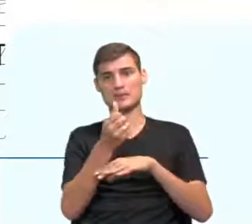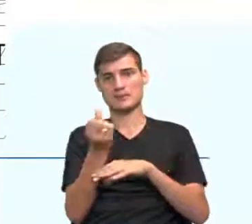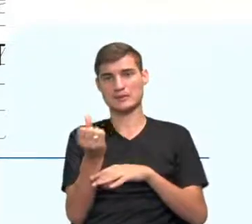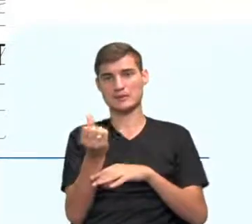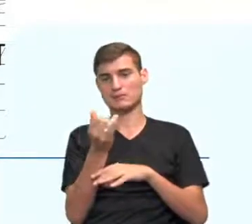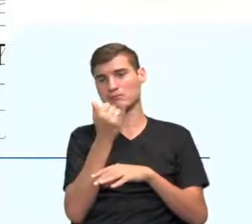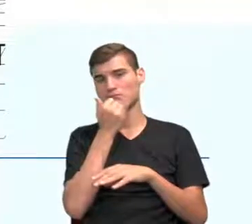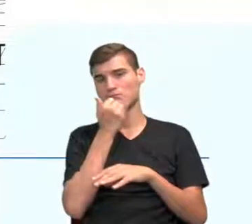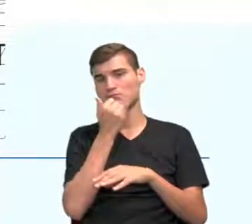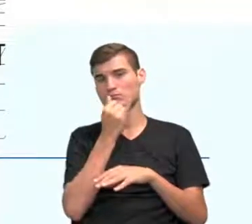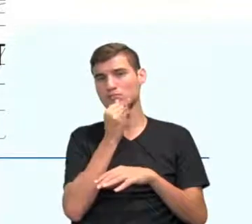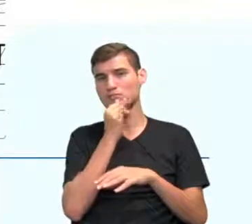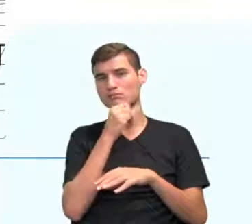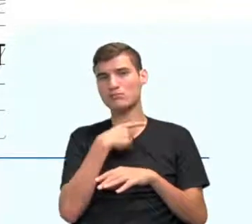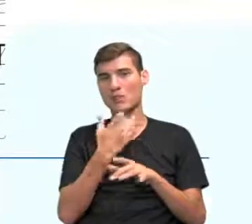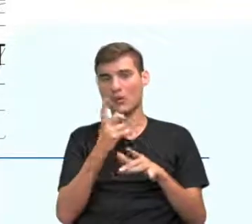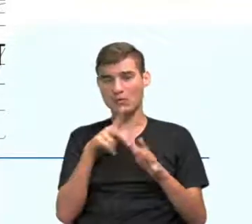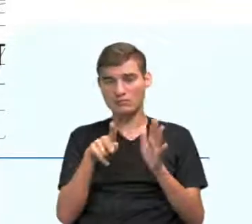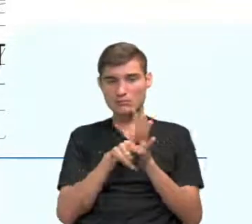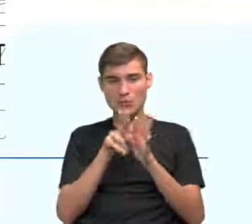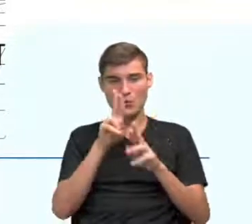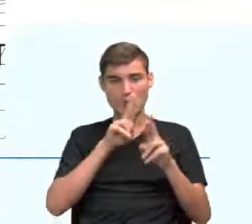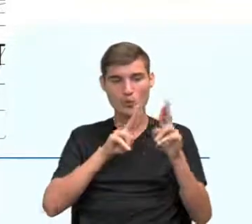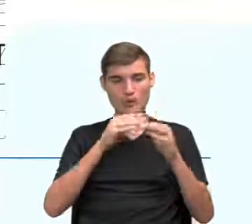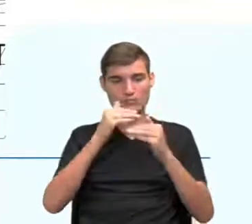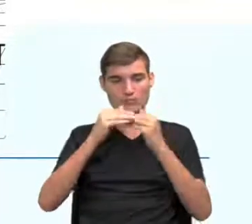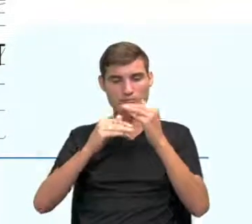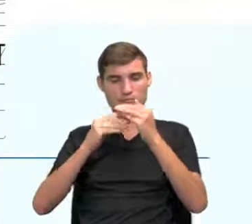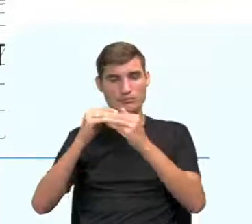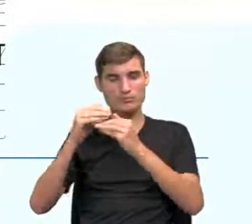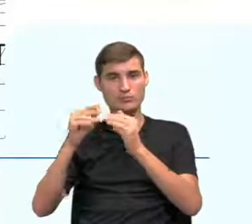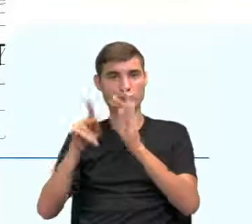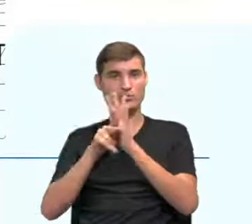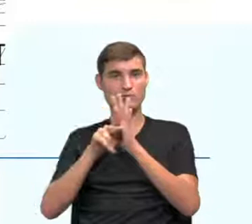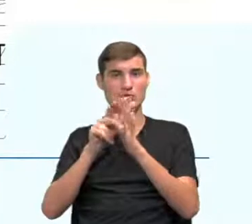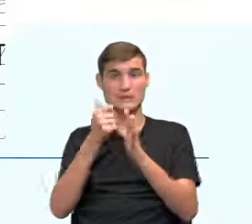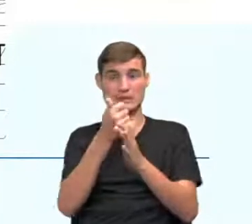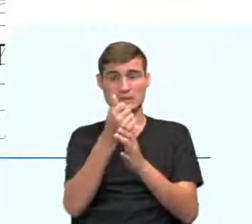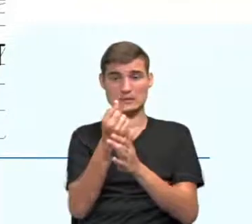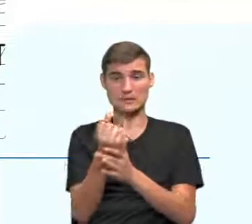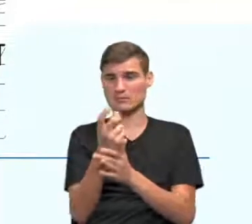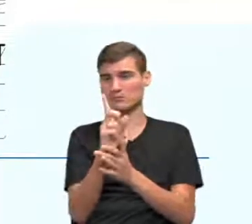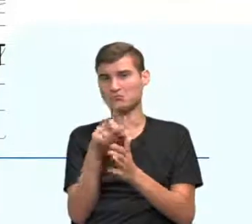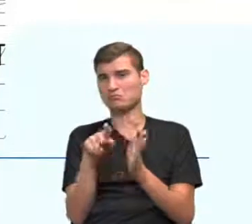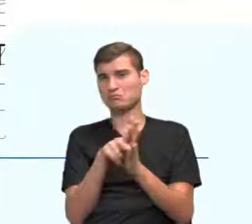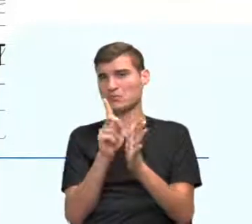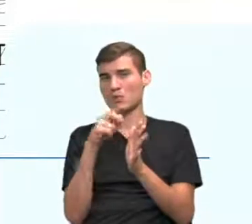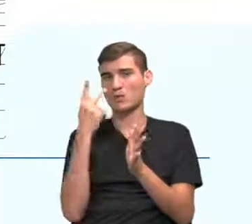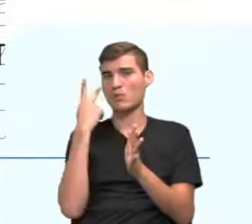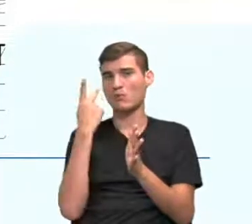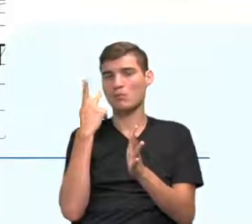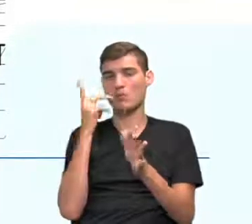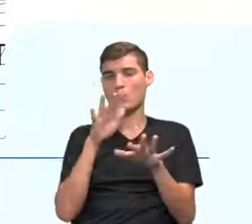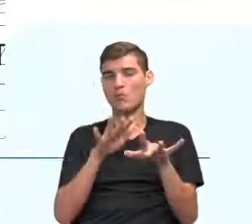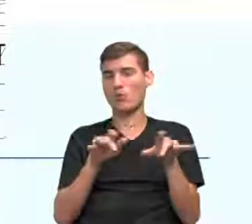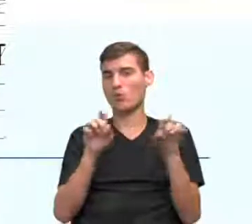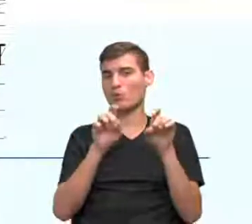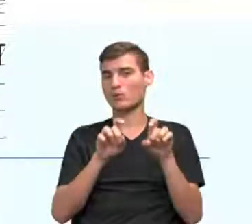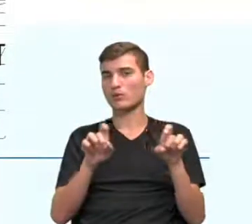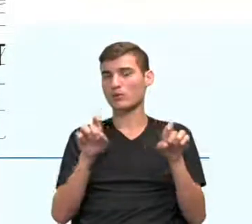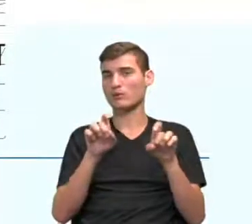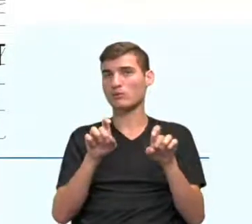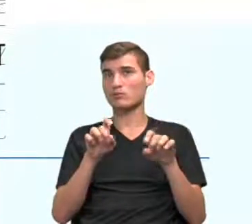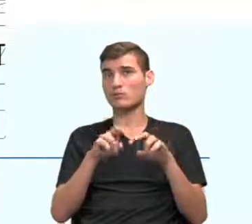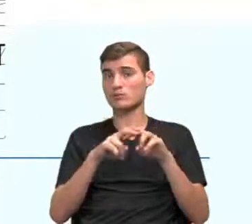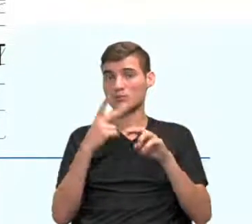que eu queira utilizar isso no microprocessador. 16 níveis não é nada para um microprocessador, não é nada para o meu computador. Para